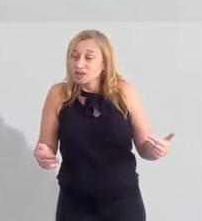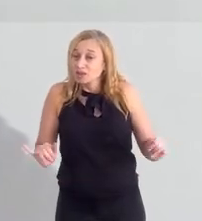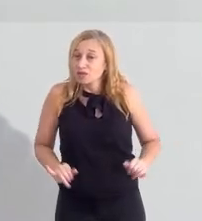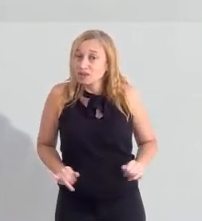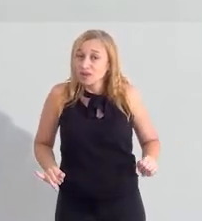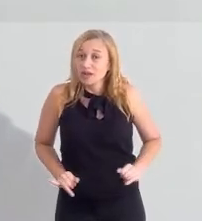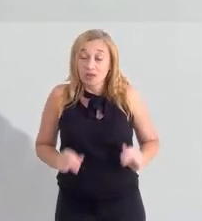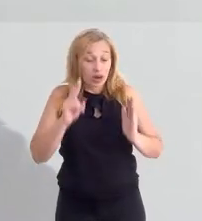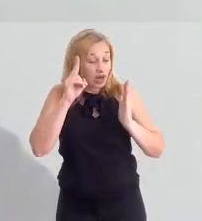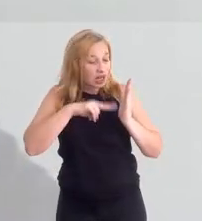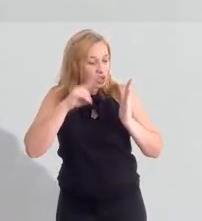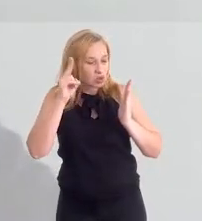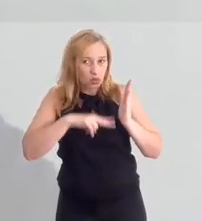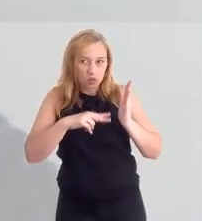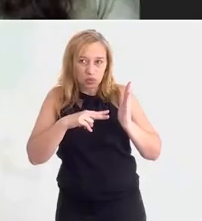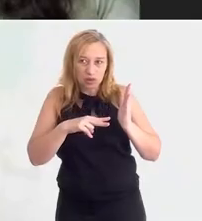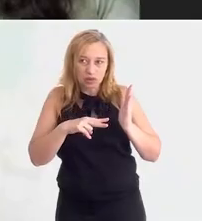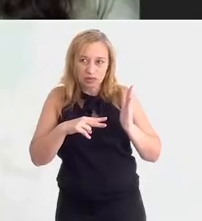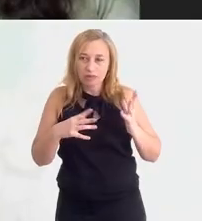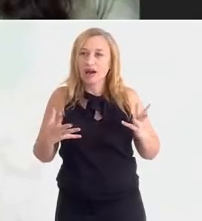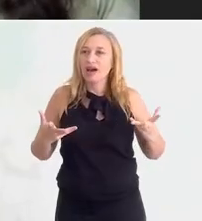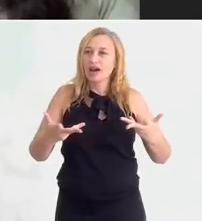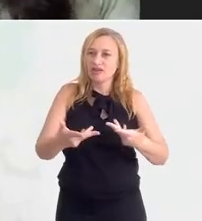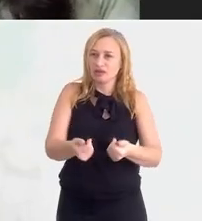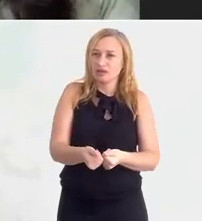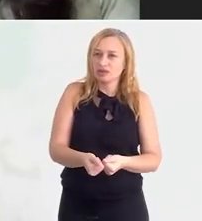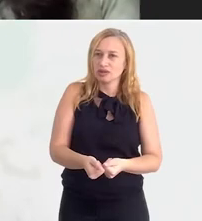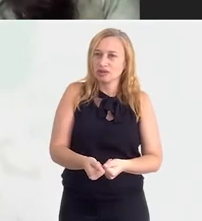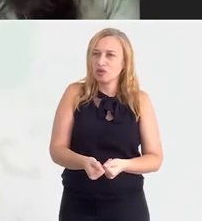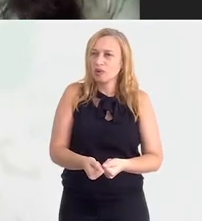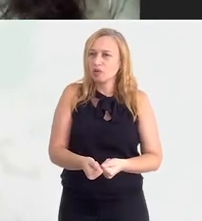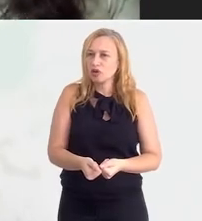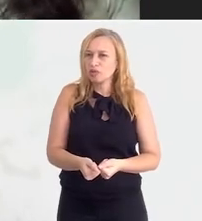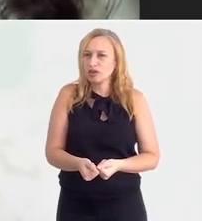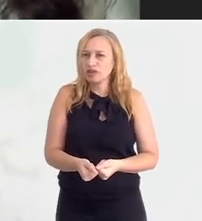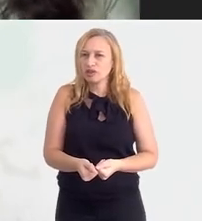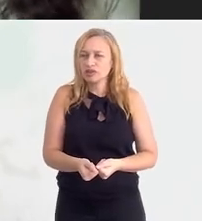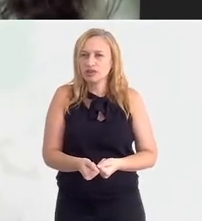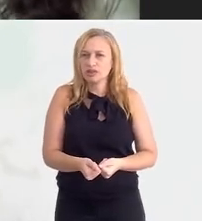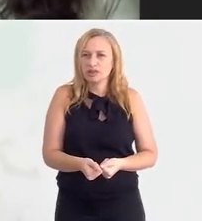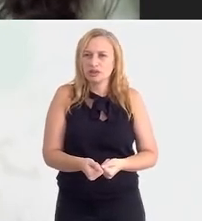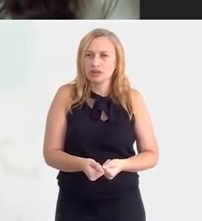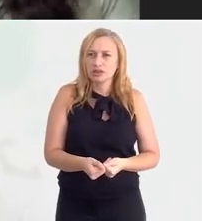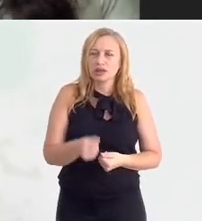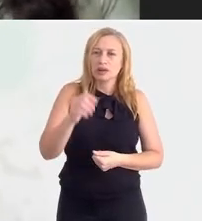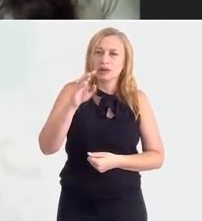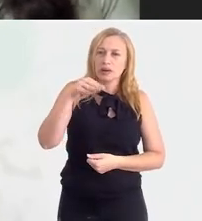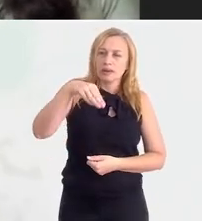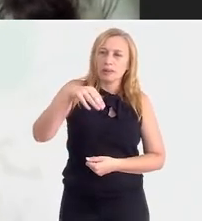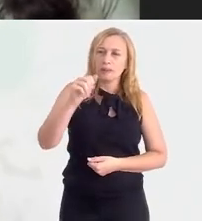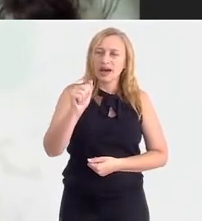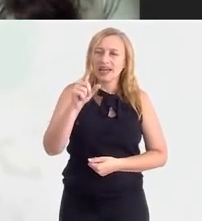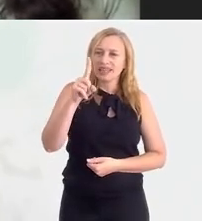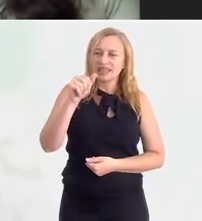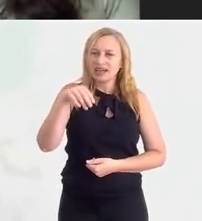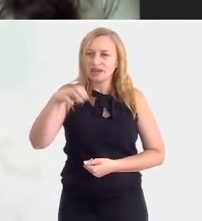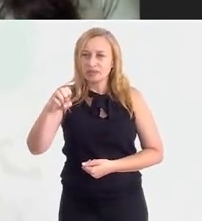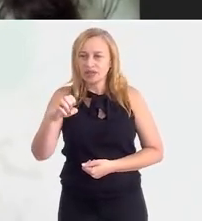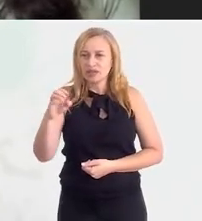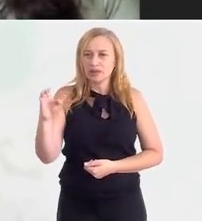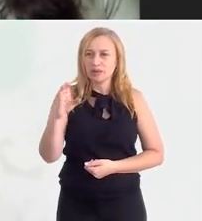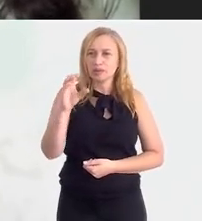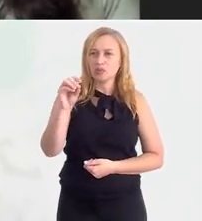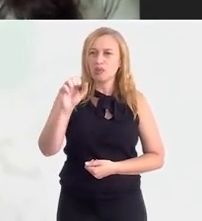muito apaixonada de Madame Bovary, do Flaubert. Ai, maravilhoso. Porque Que obra maravilhosa. na minha